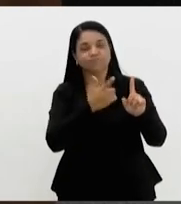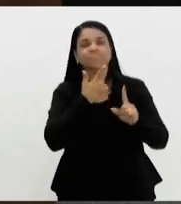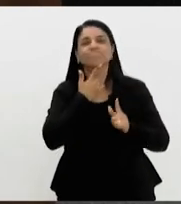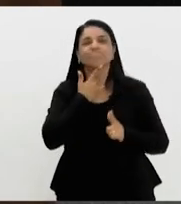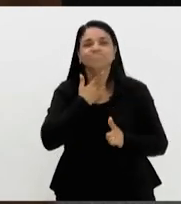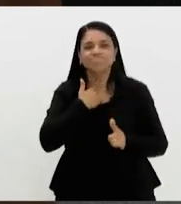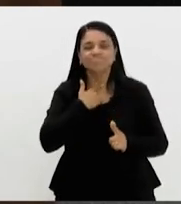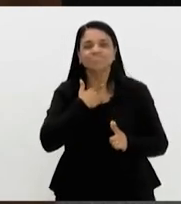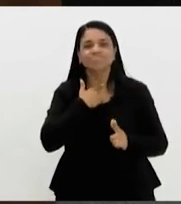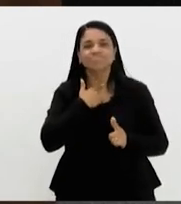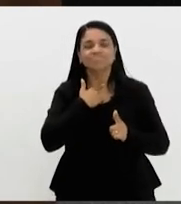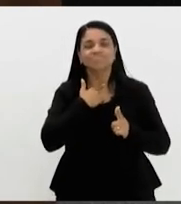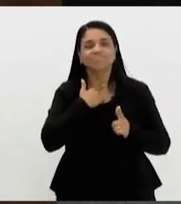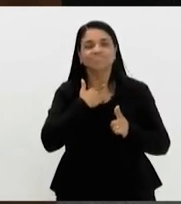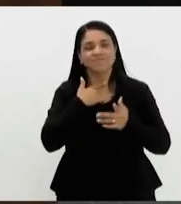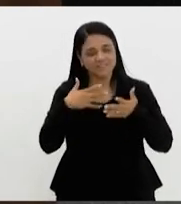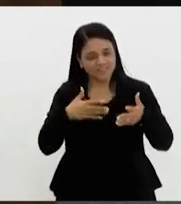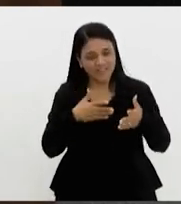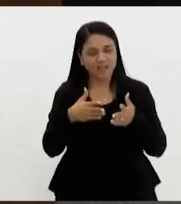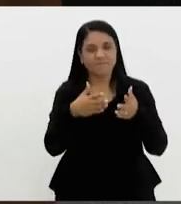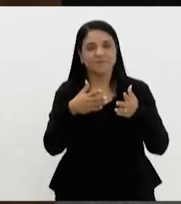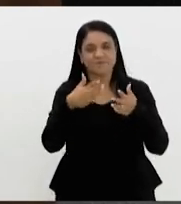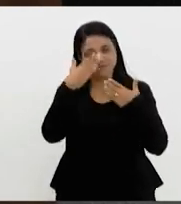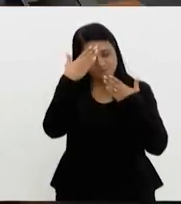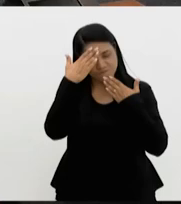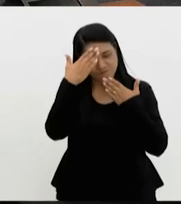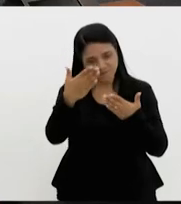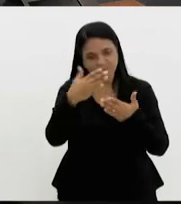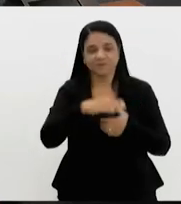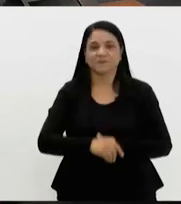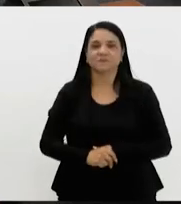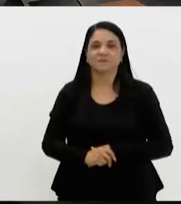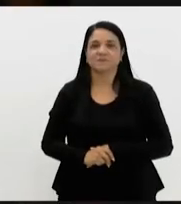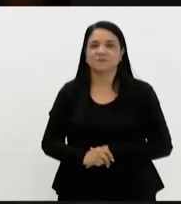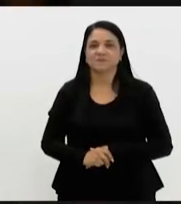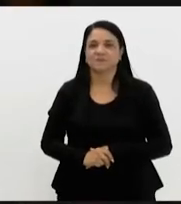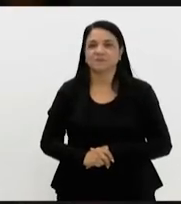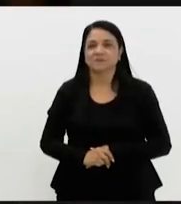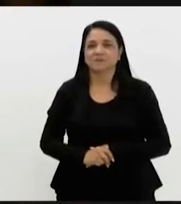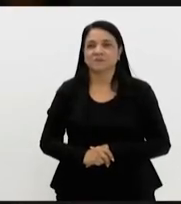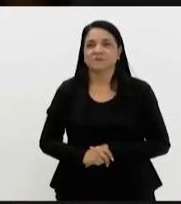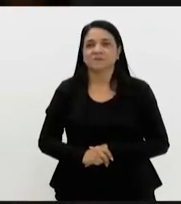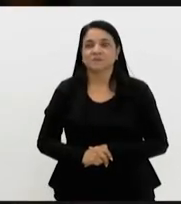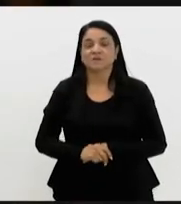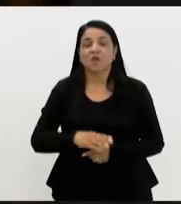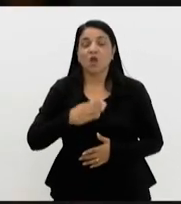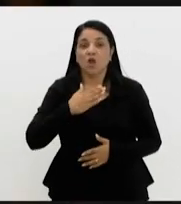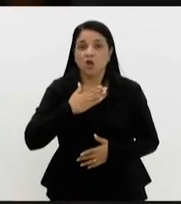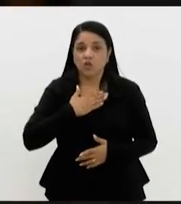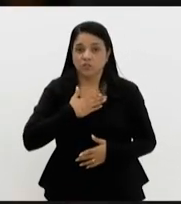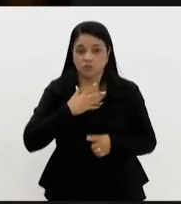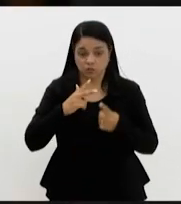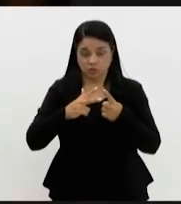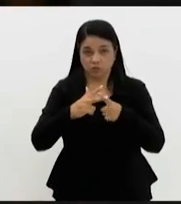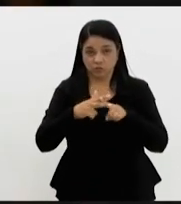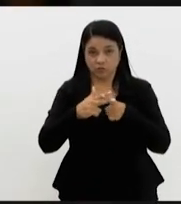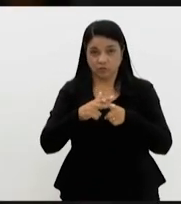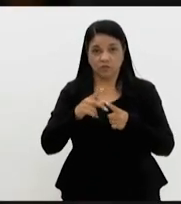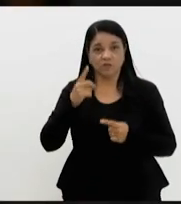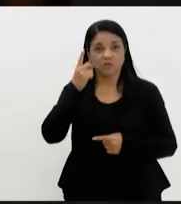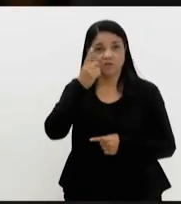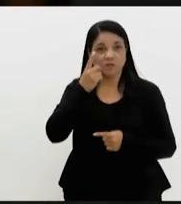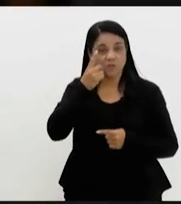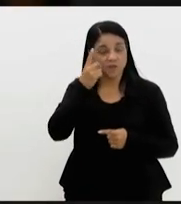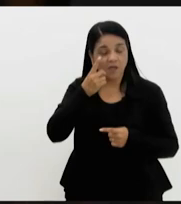desejo e esse caminho. Era o que eu tinha a dizer. Gostaria de fazer uma correção. O deputado